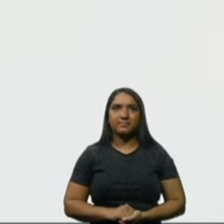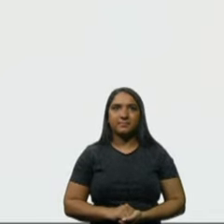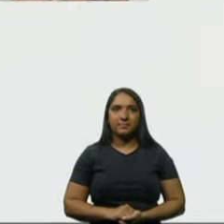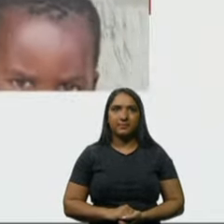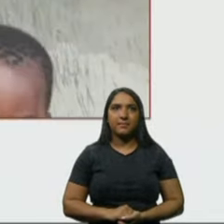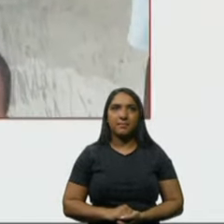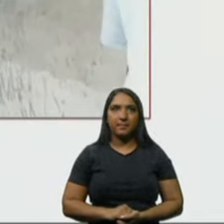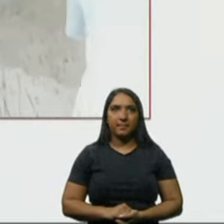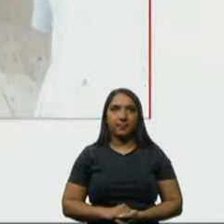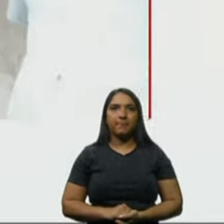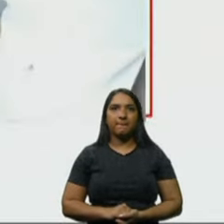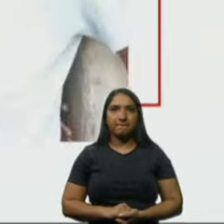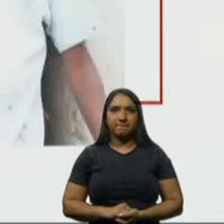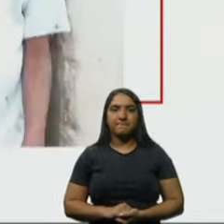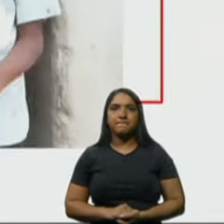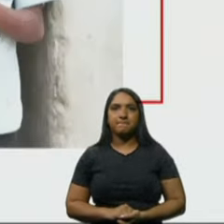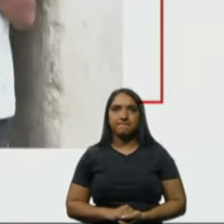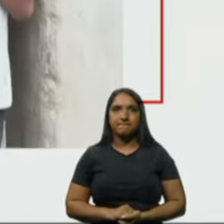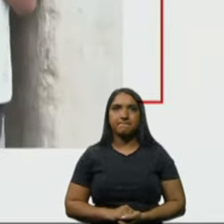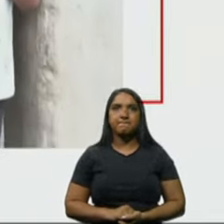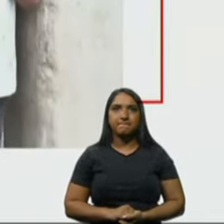E aí